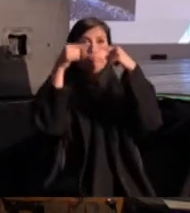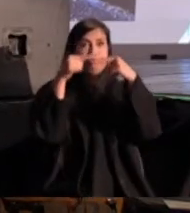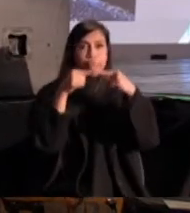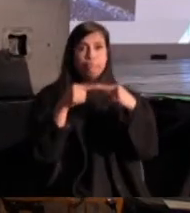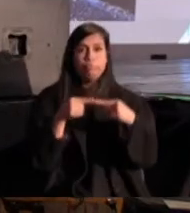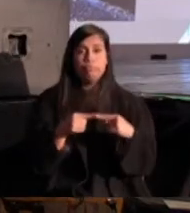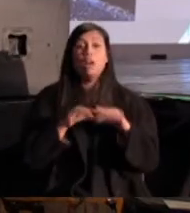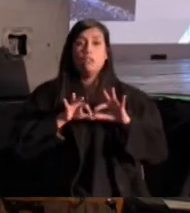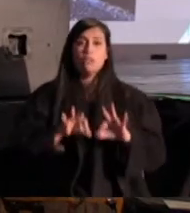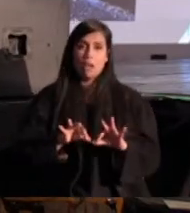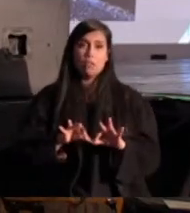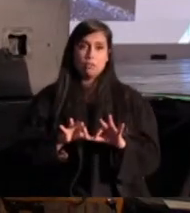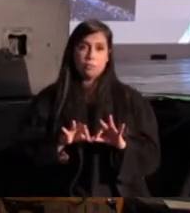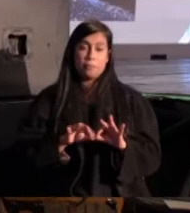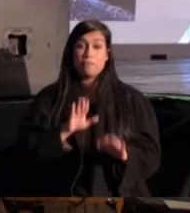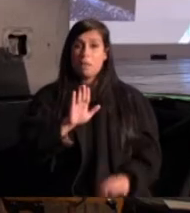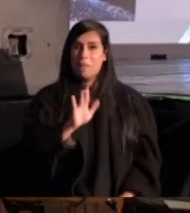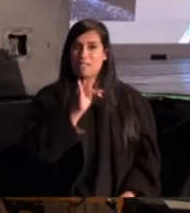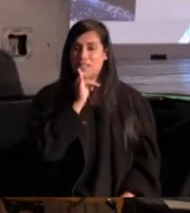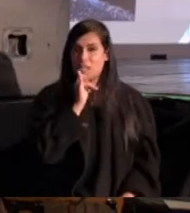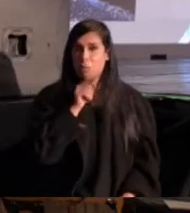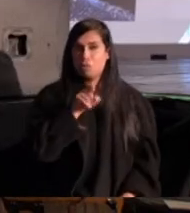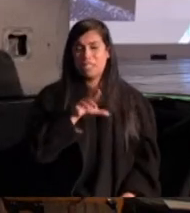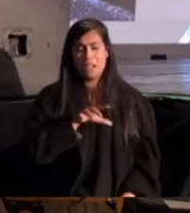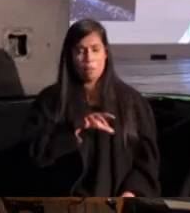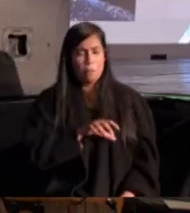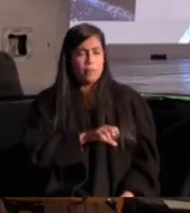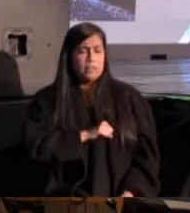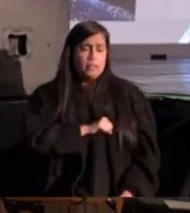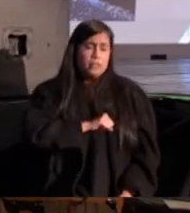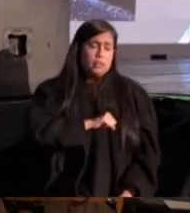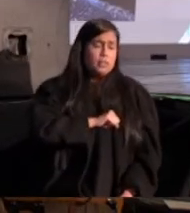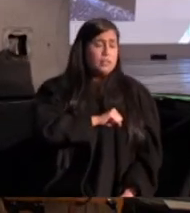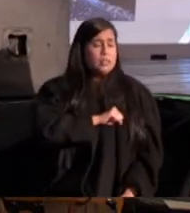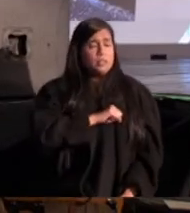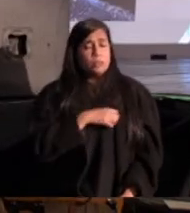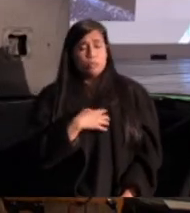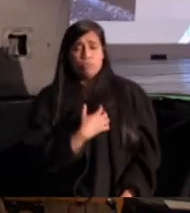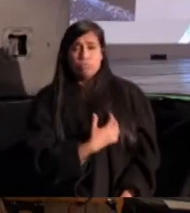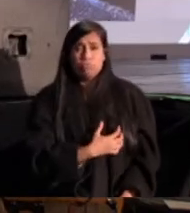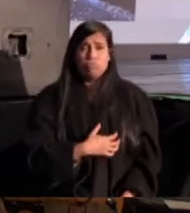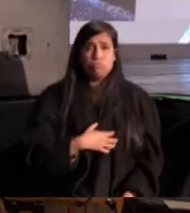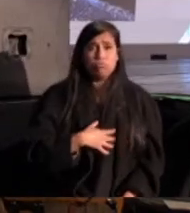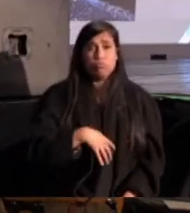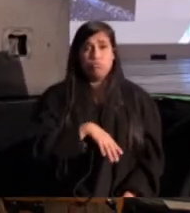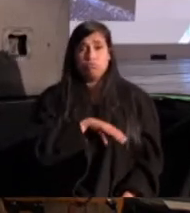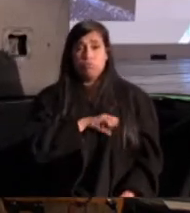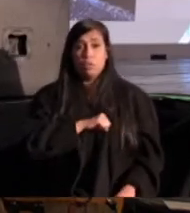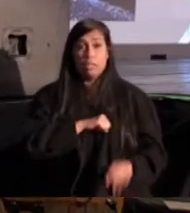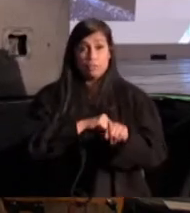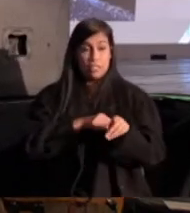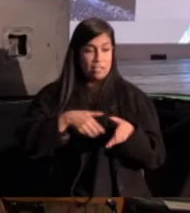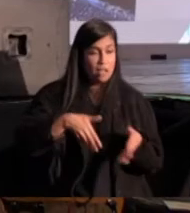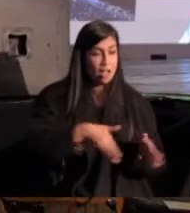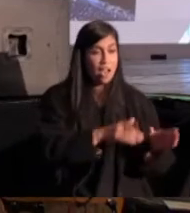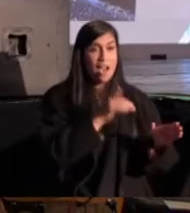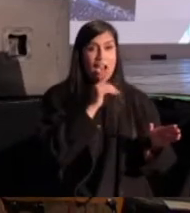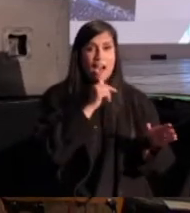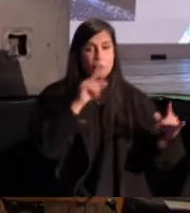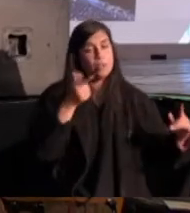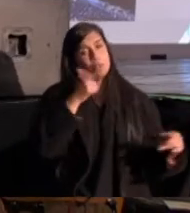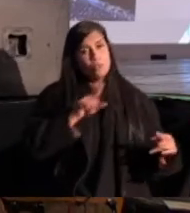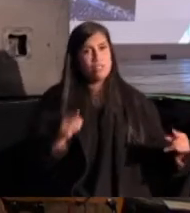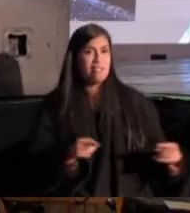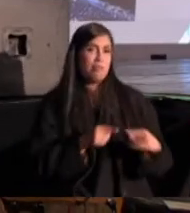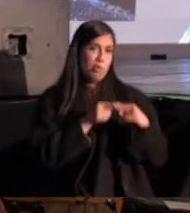estivermos alimentados por muito amor e por um caminho de água, cria uma combinação. Qual é a